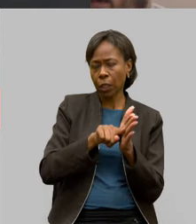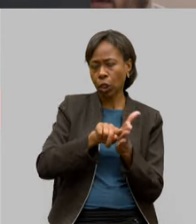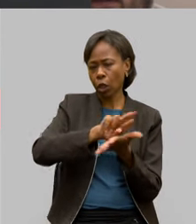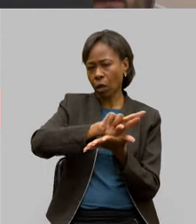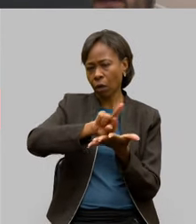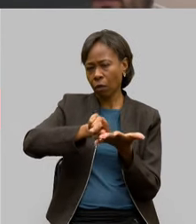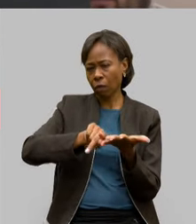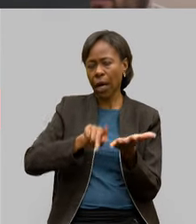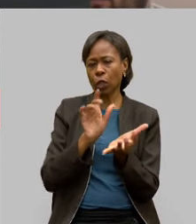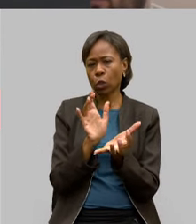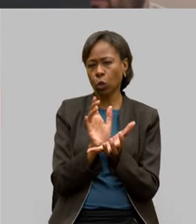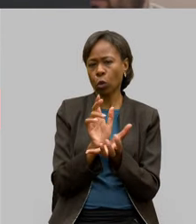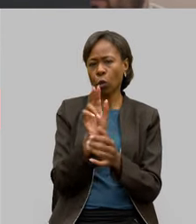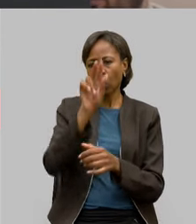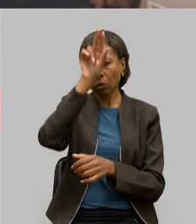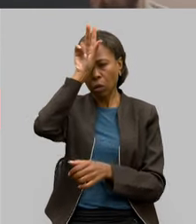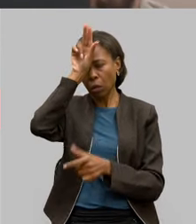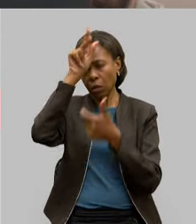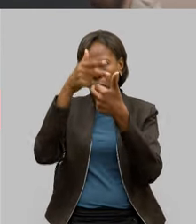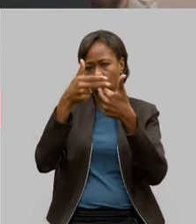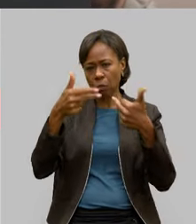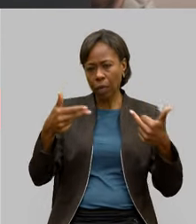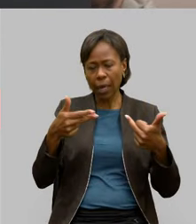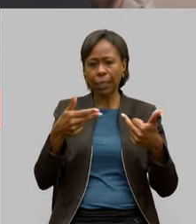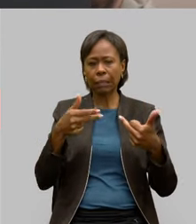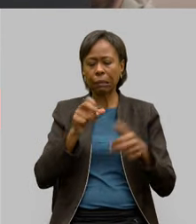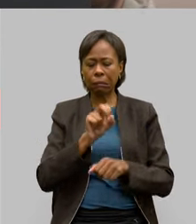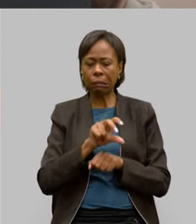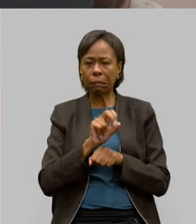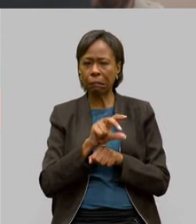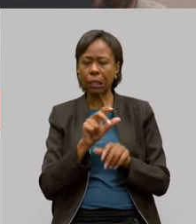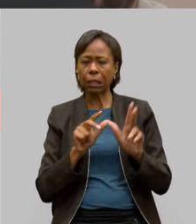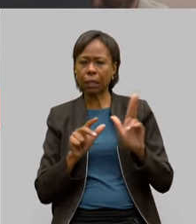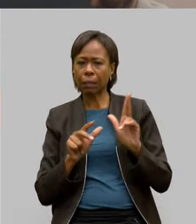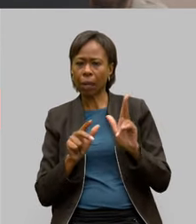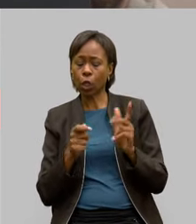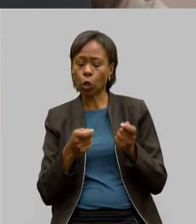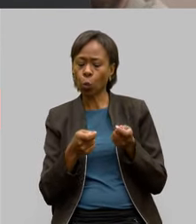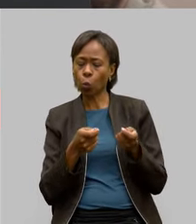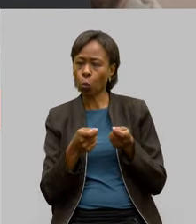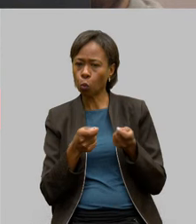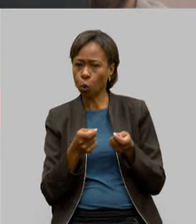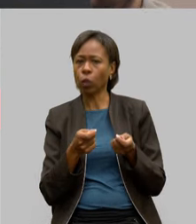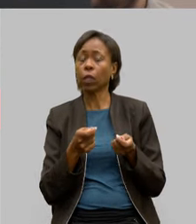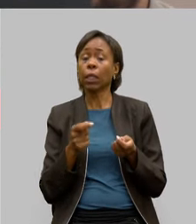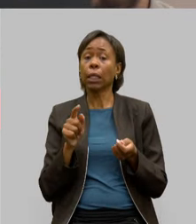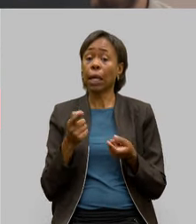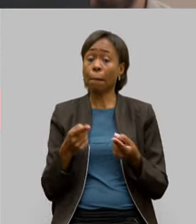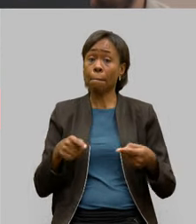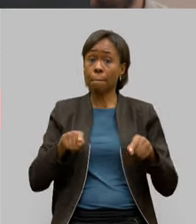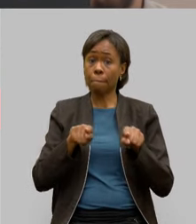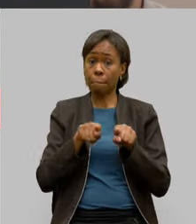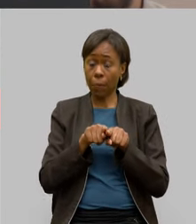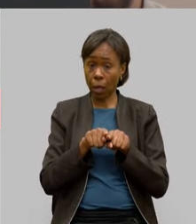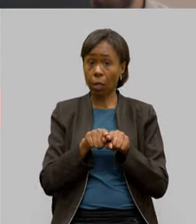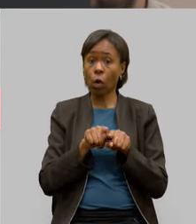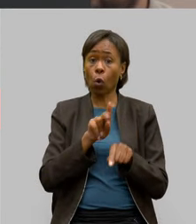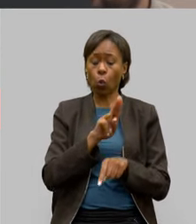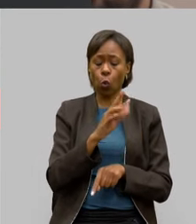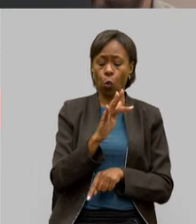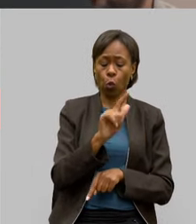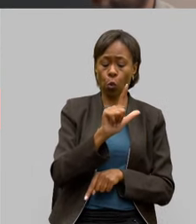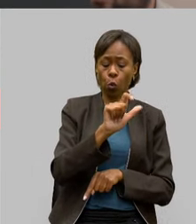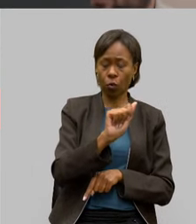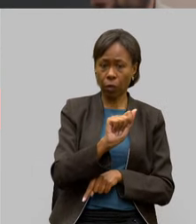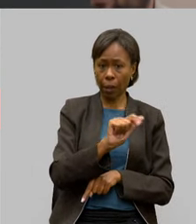pragas da cannabis e seu controle biológico participa de dois acordos de parceria entre a UFLA e